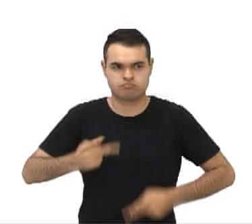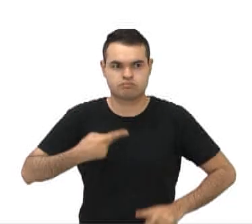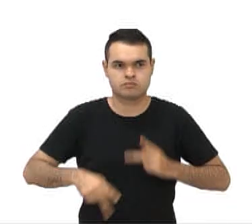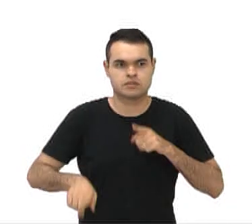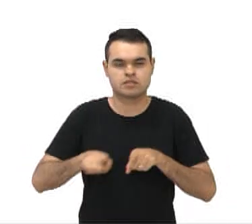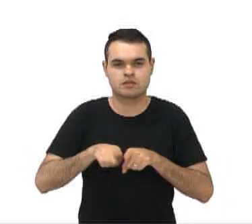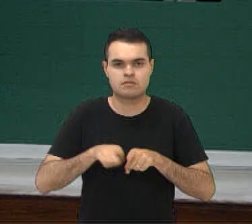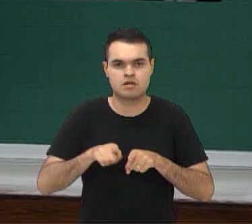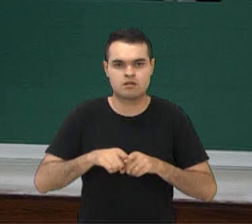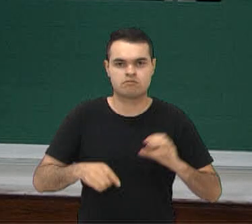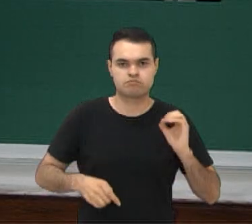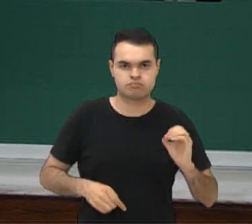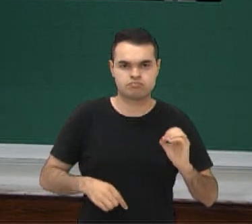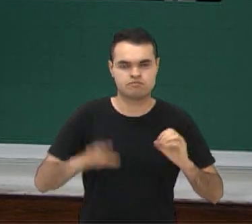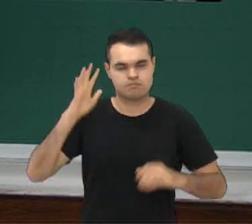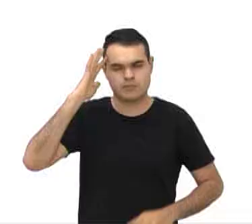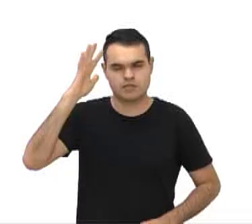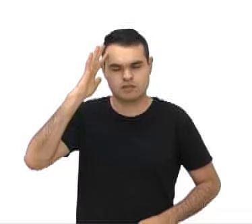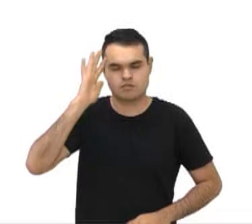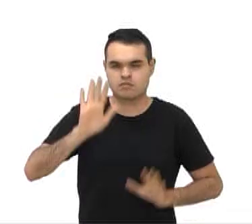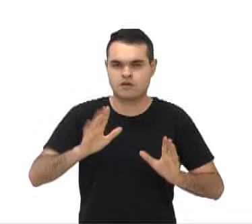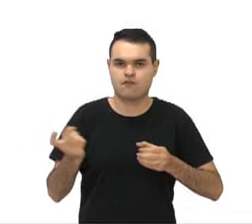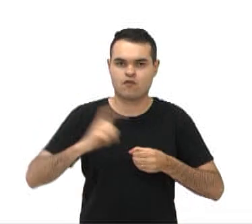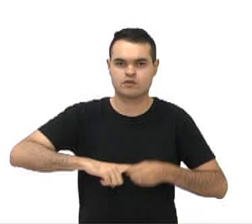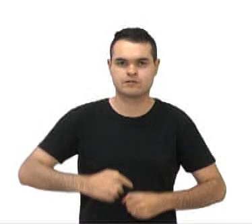reprodutivas femininas. Reflitam e já voltamos.